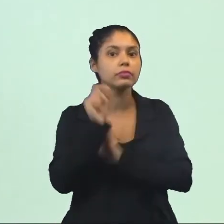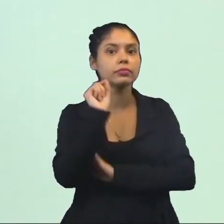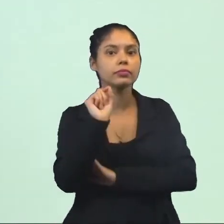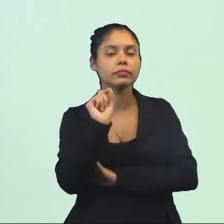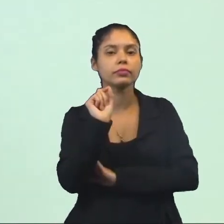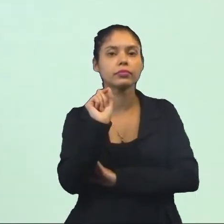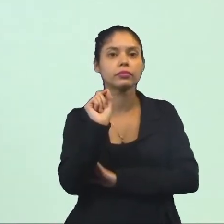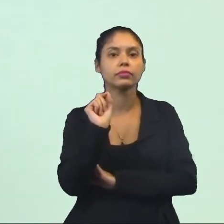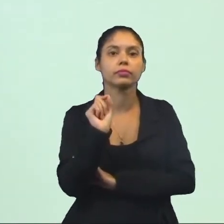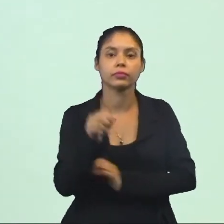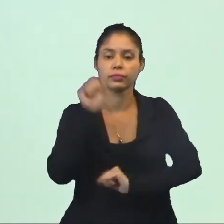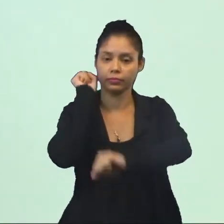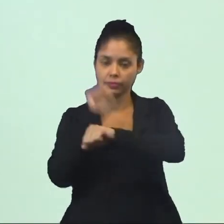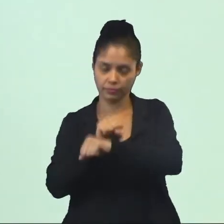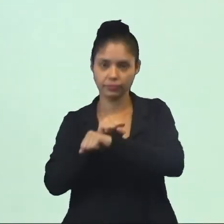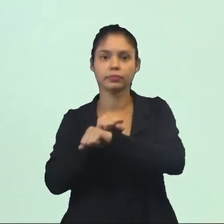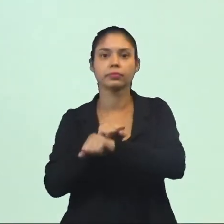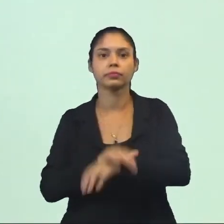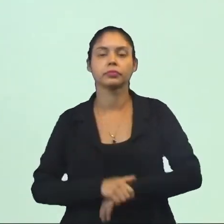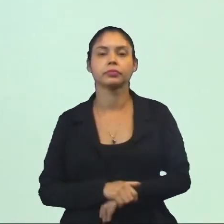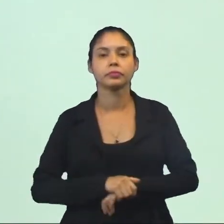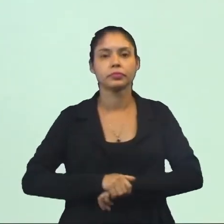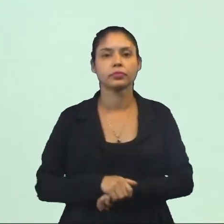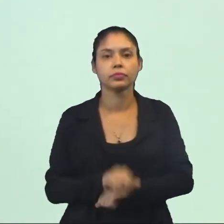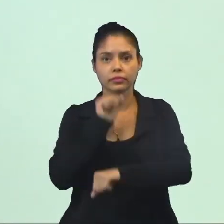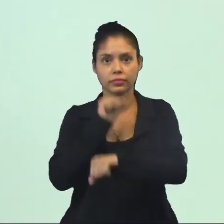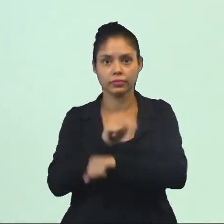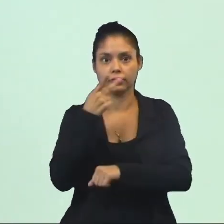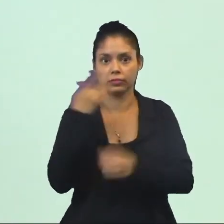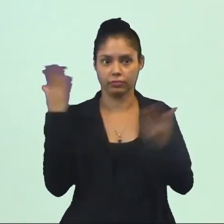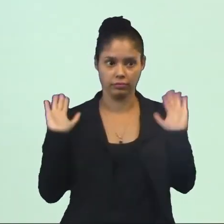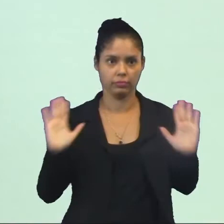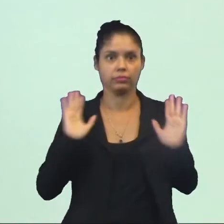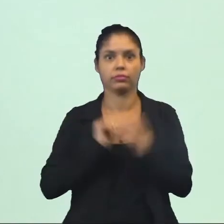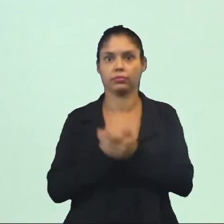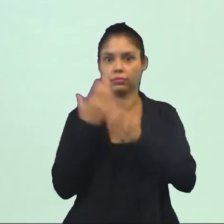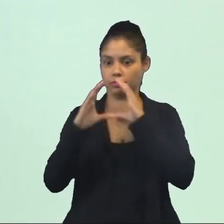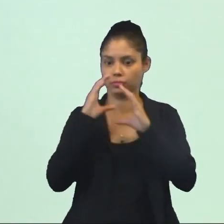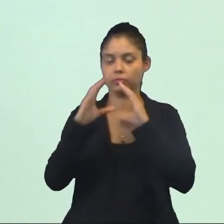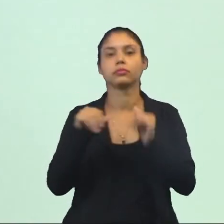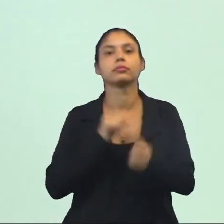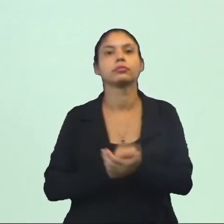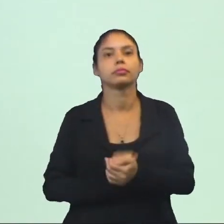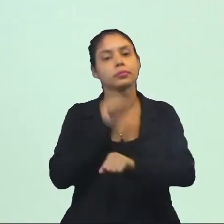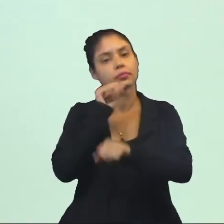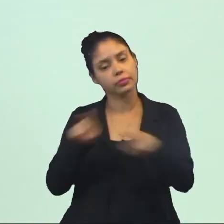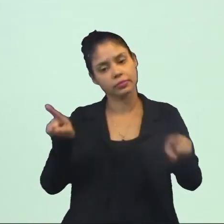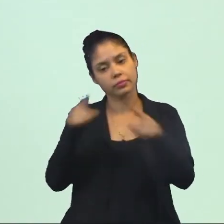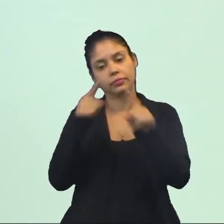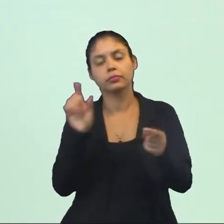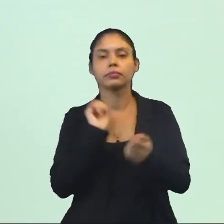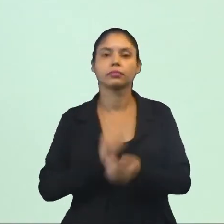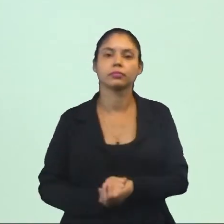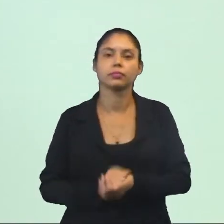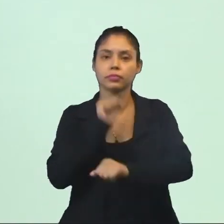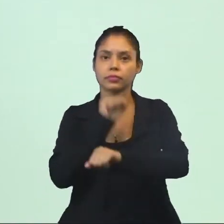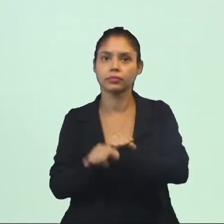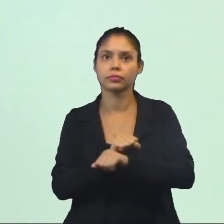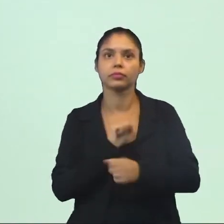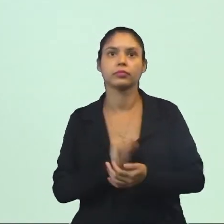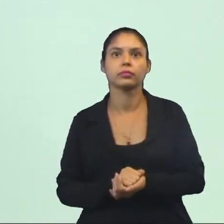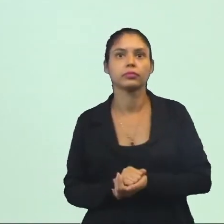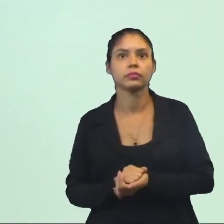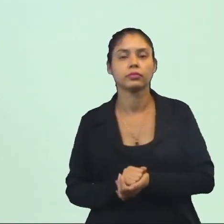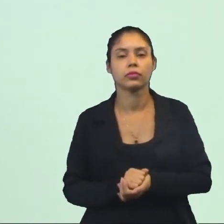quer dizer ele quer dizer que a pessoa pare pare de falar para de cantar e na música é a pausa